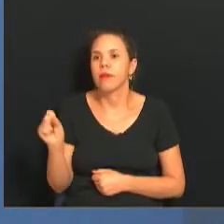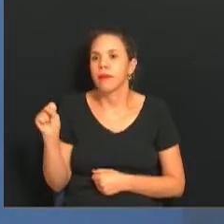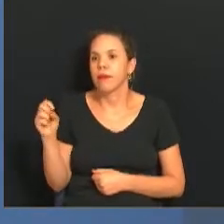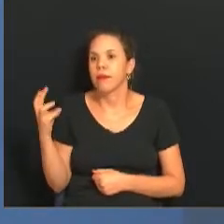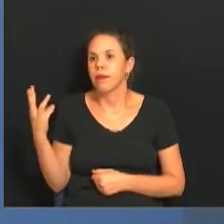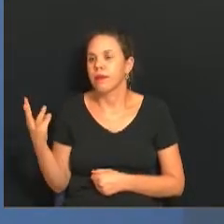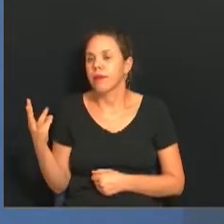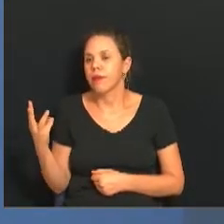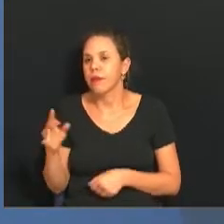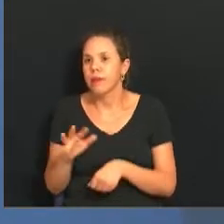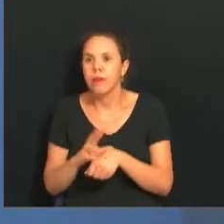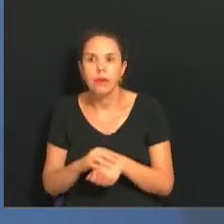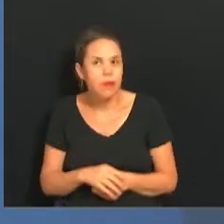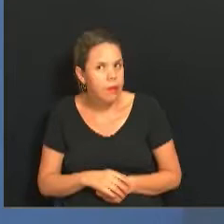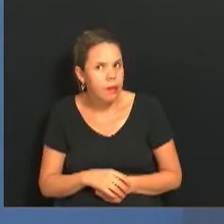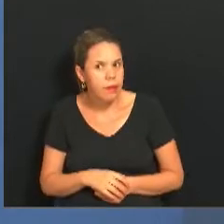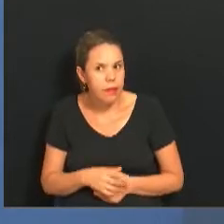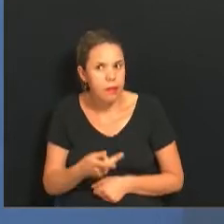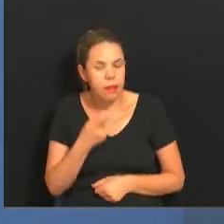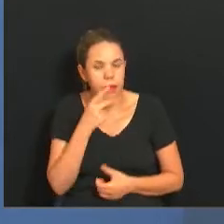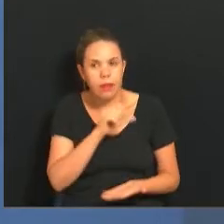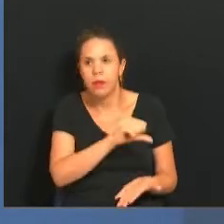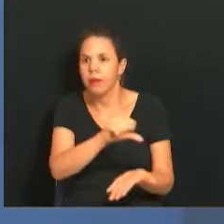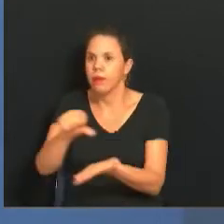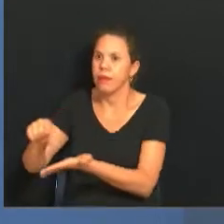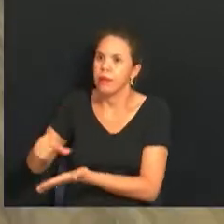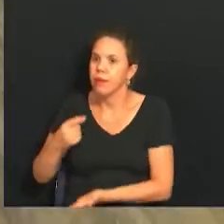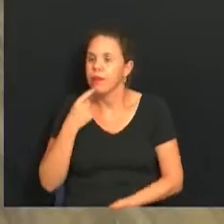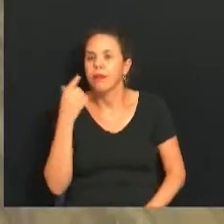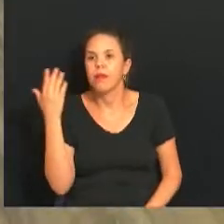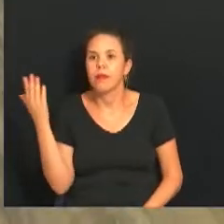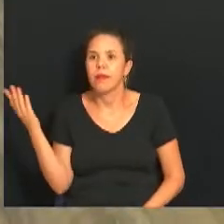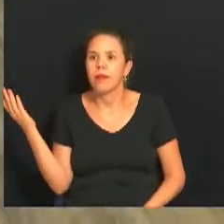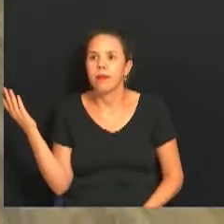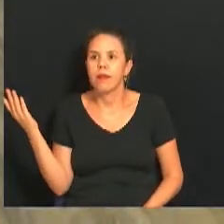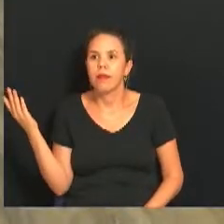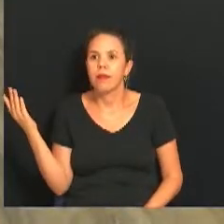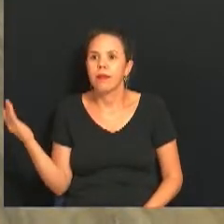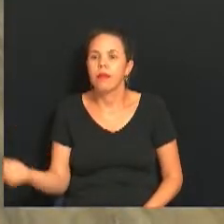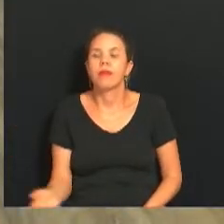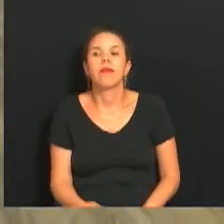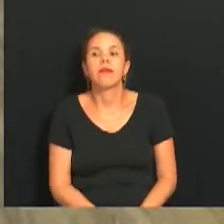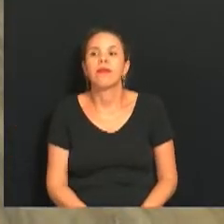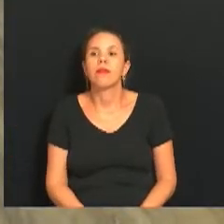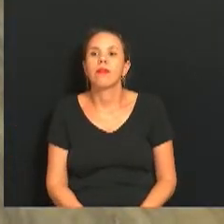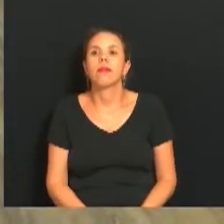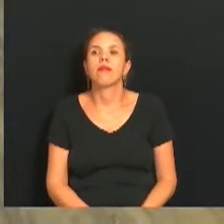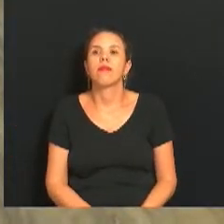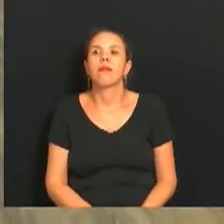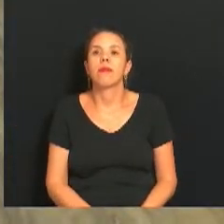5.033.583 casos. Vamos falar da região metropolitana de Campinas, o nosso quadro aqui,